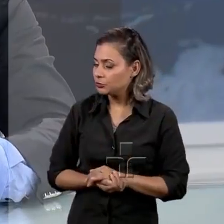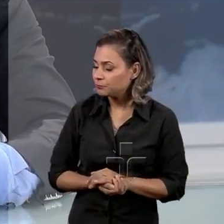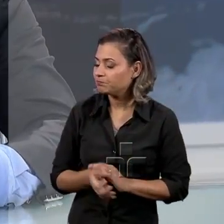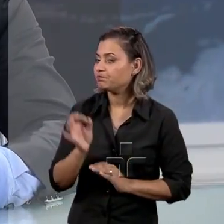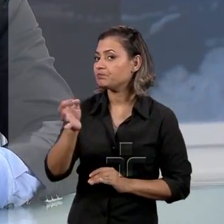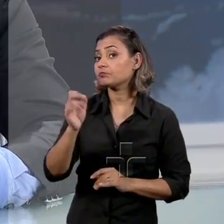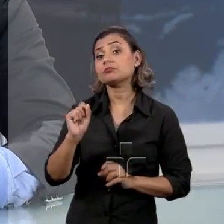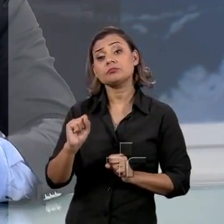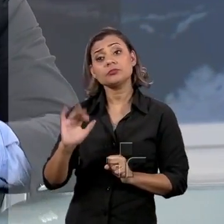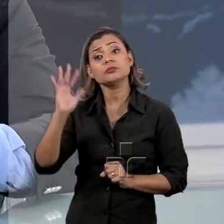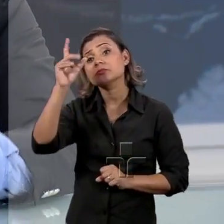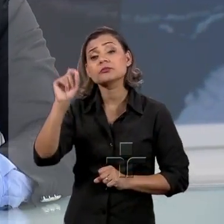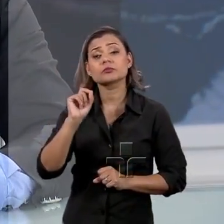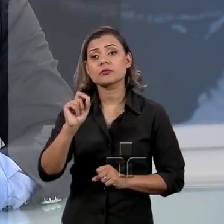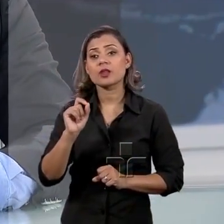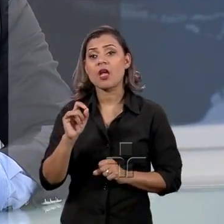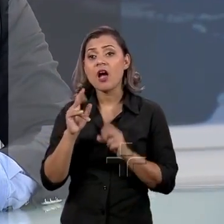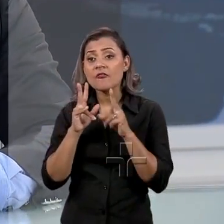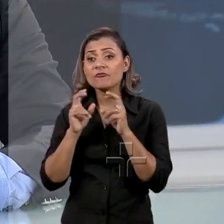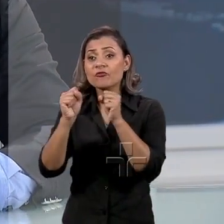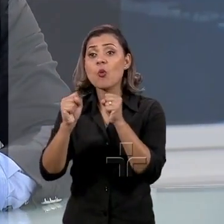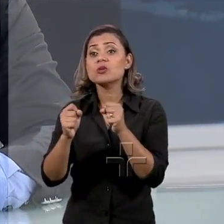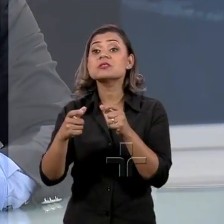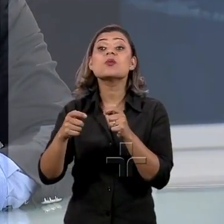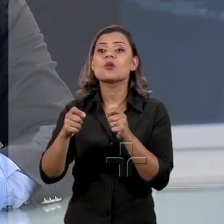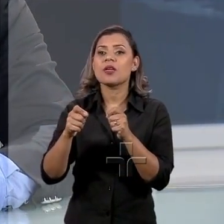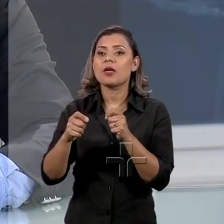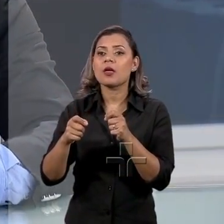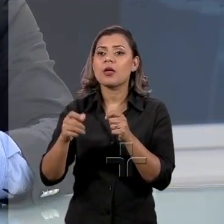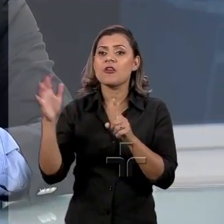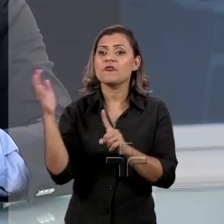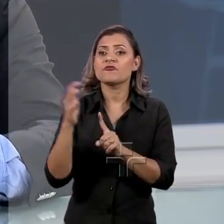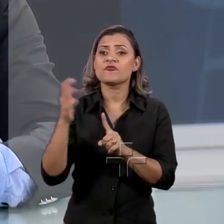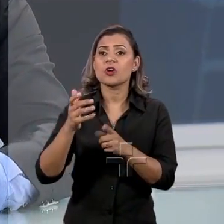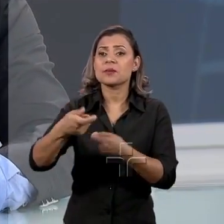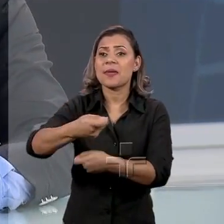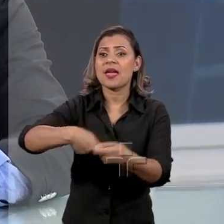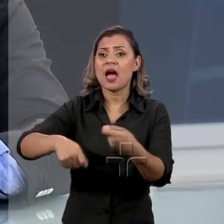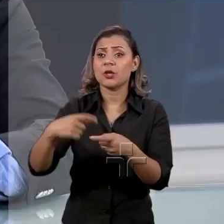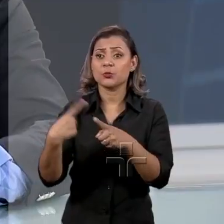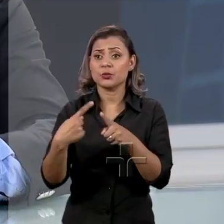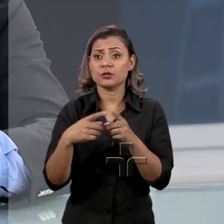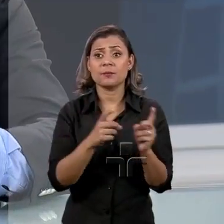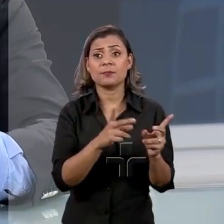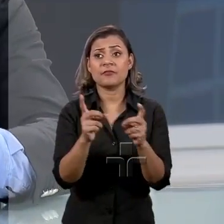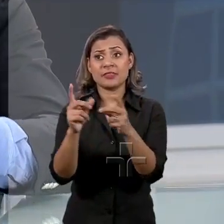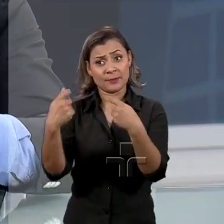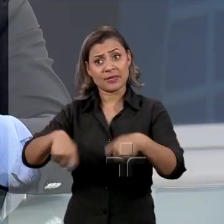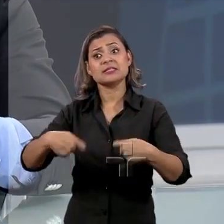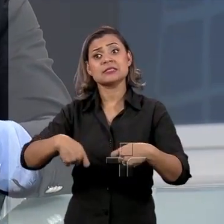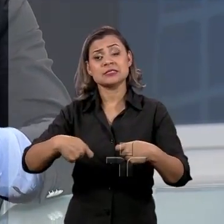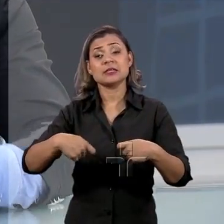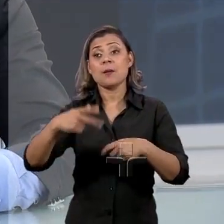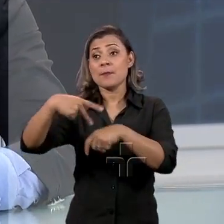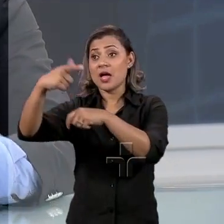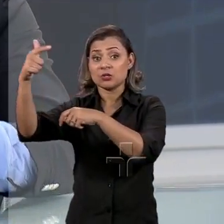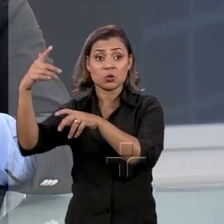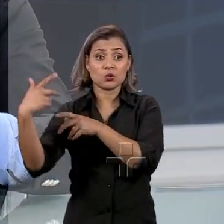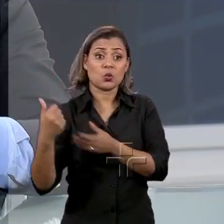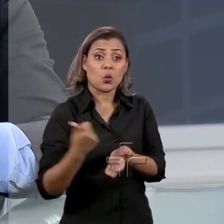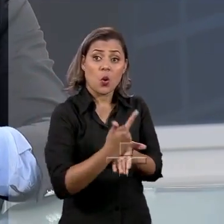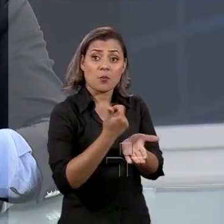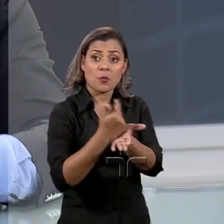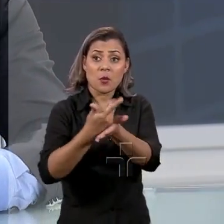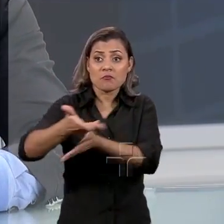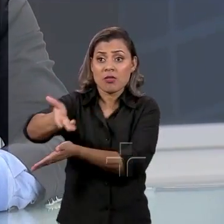deverá prevalecer a força do mercado, porque as empresas precisam exportar, os países precisam conquistar mercados,